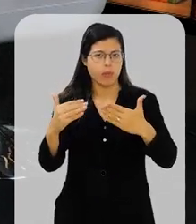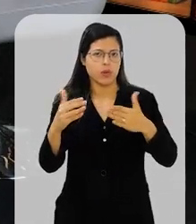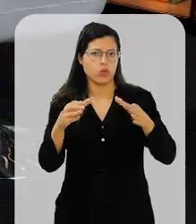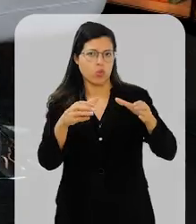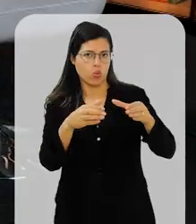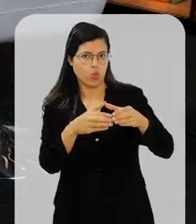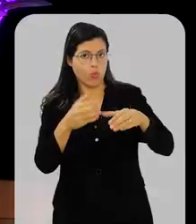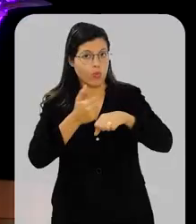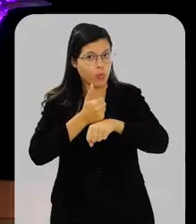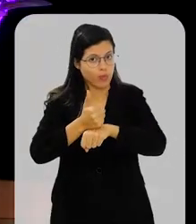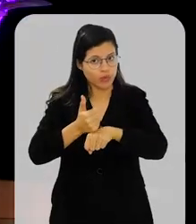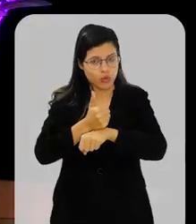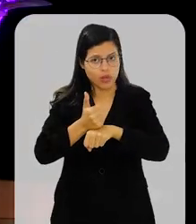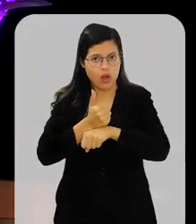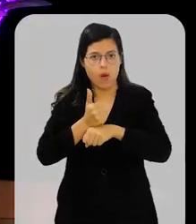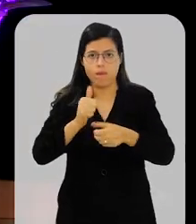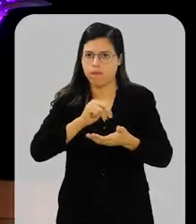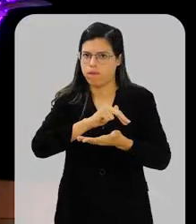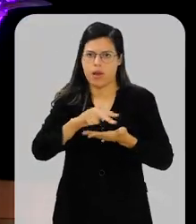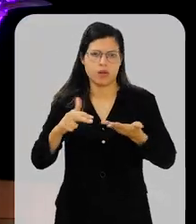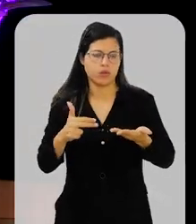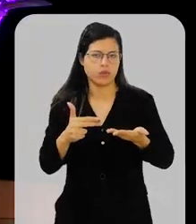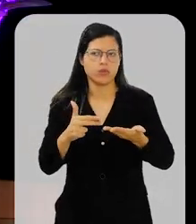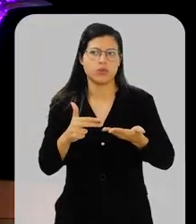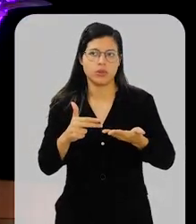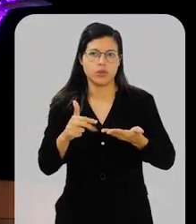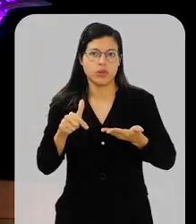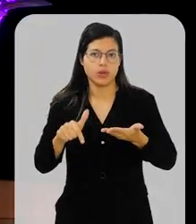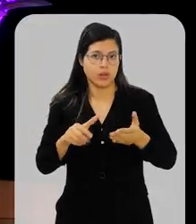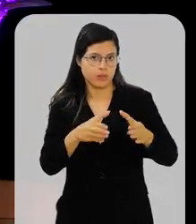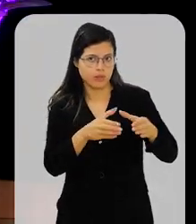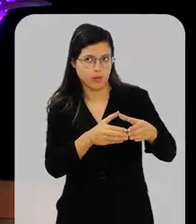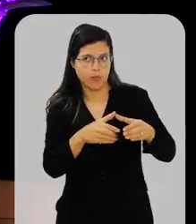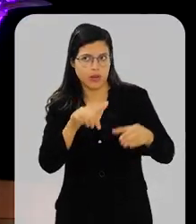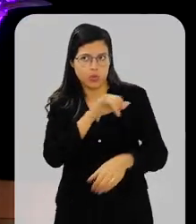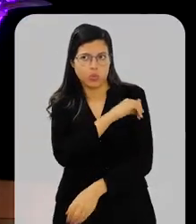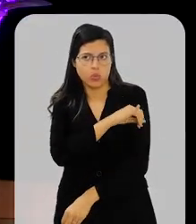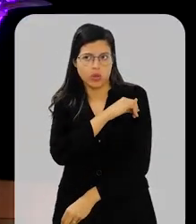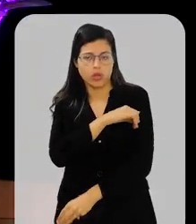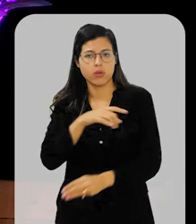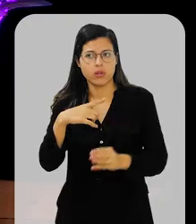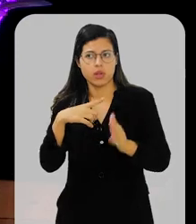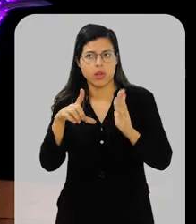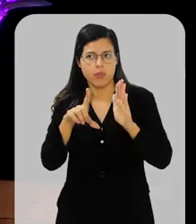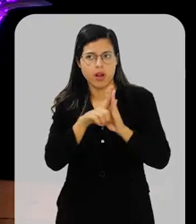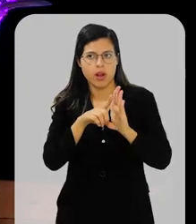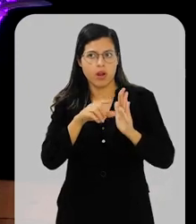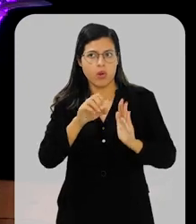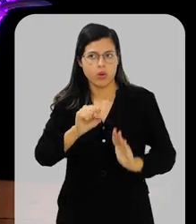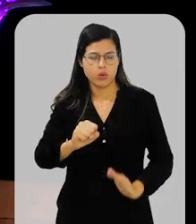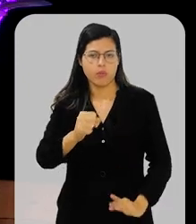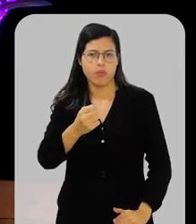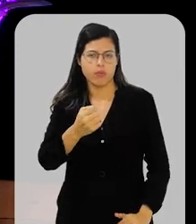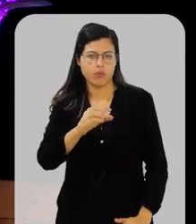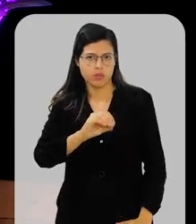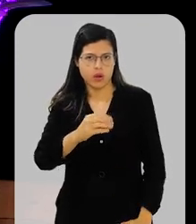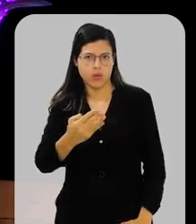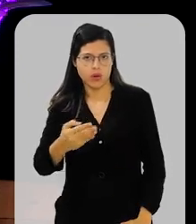atualmente desenvolvido por equipe multiprofissional, e equipe essa, aqui no Rio, nós temos uma lei, a